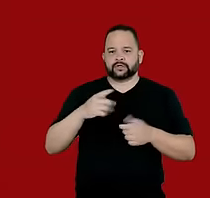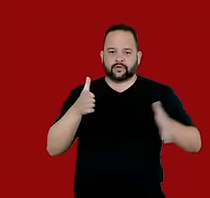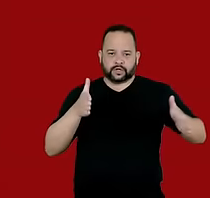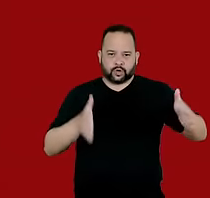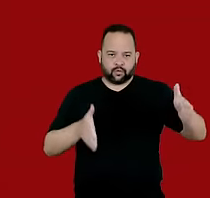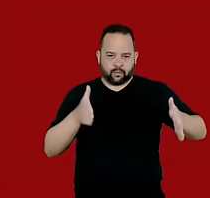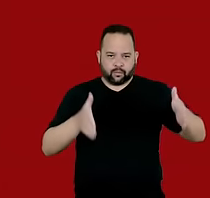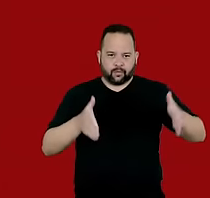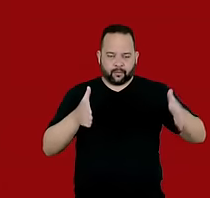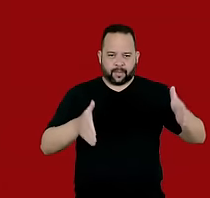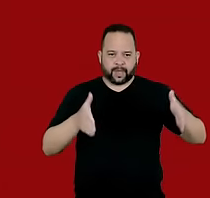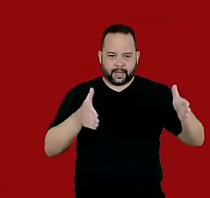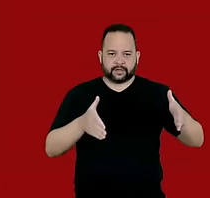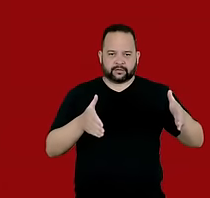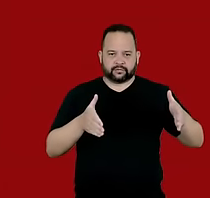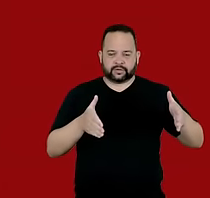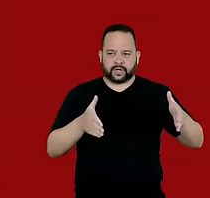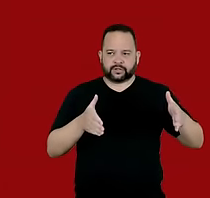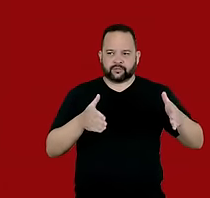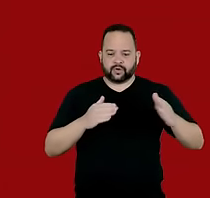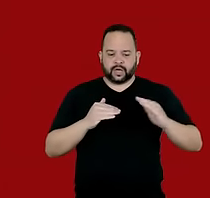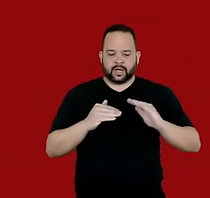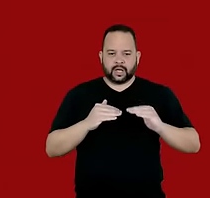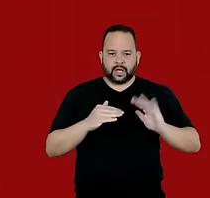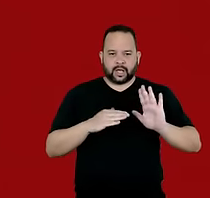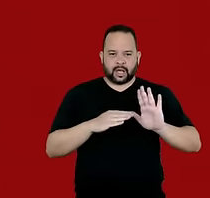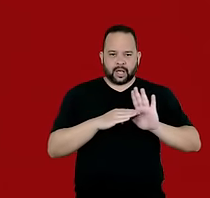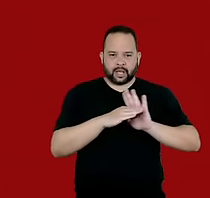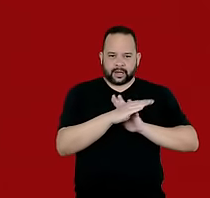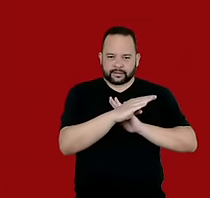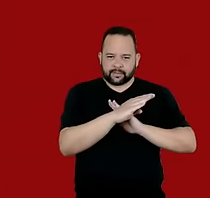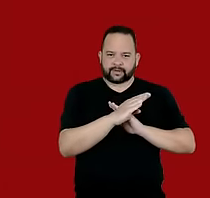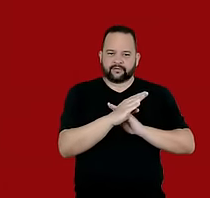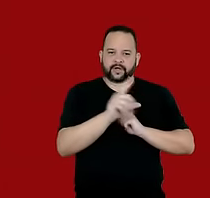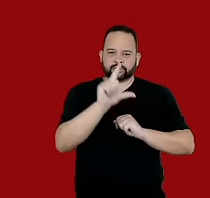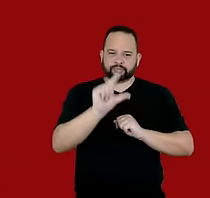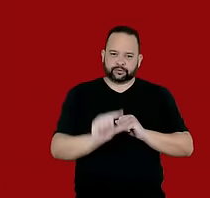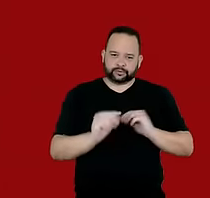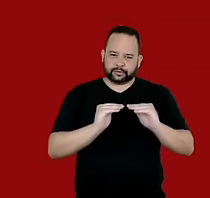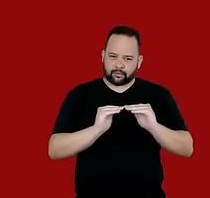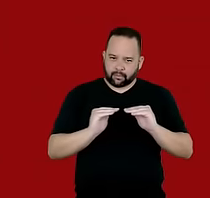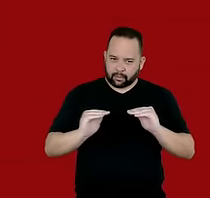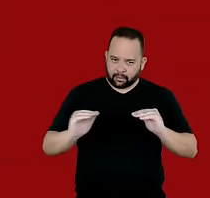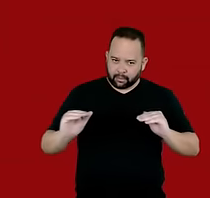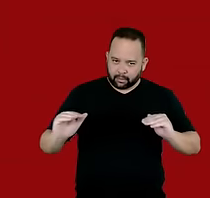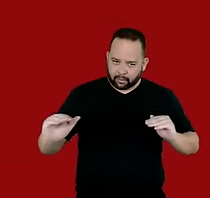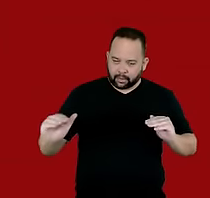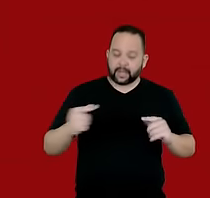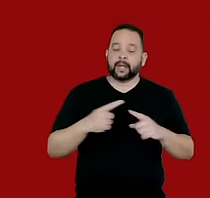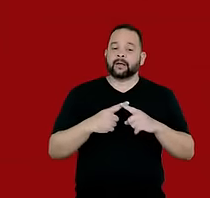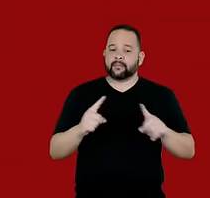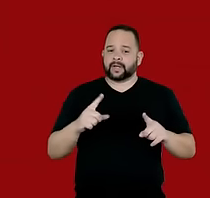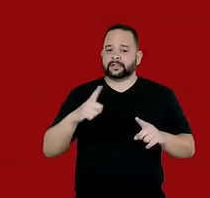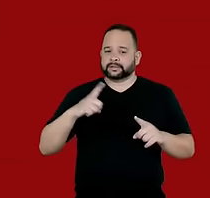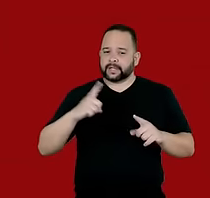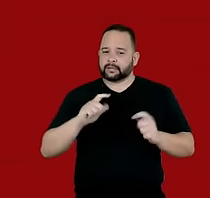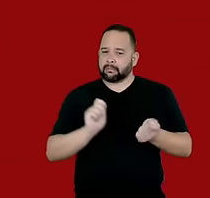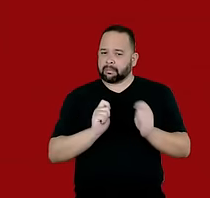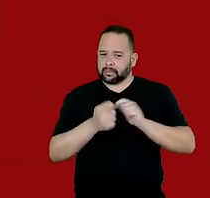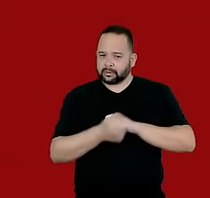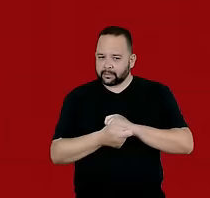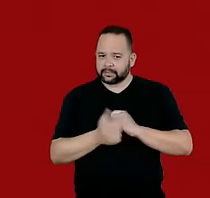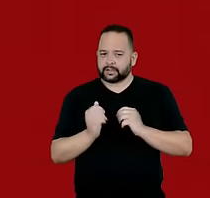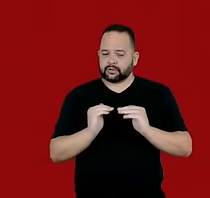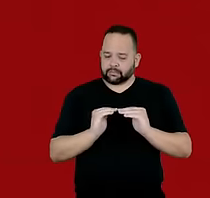eh do crescimento as projeções pro ano que vem são mais baixas mas também sofreram revisões para cima né até o passado recente